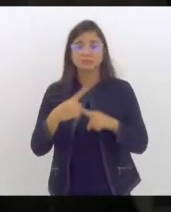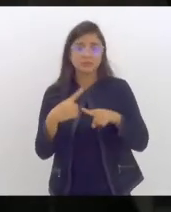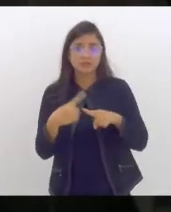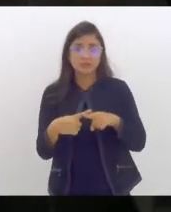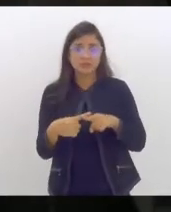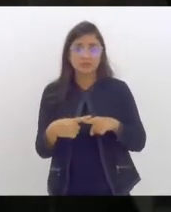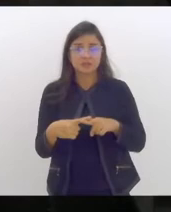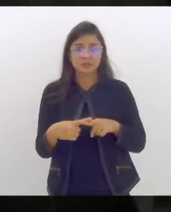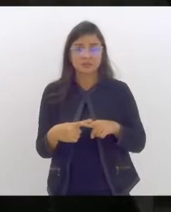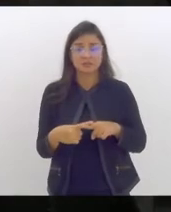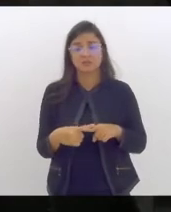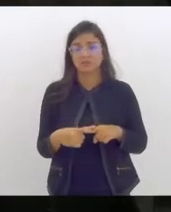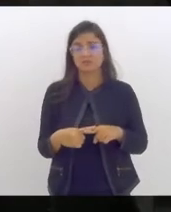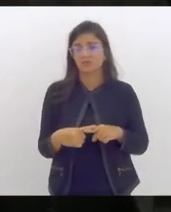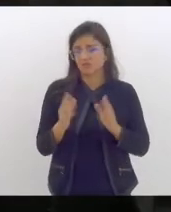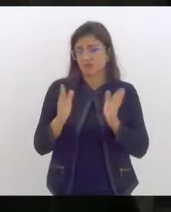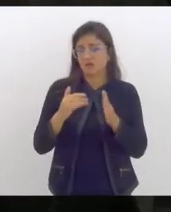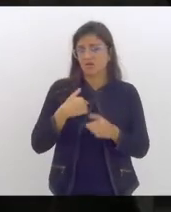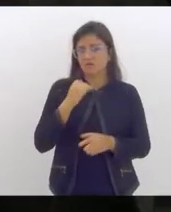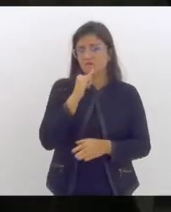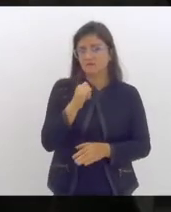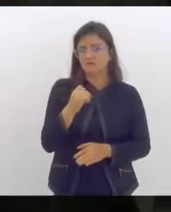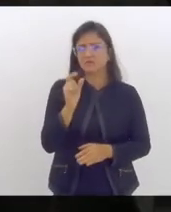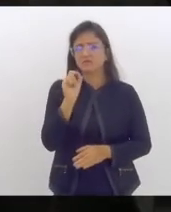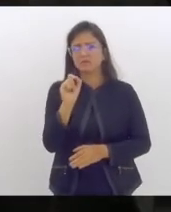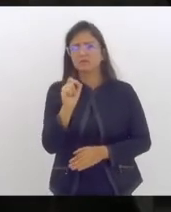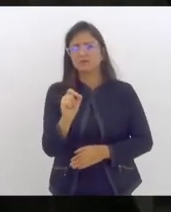compete, como venho dizendo,